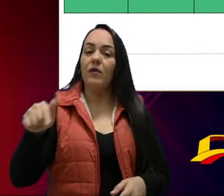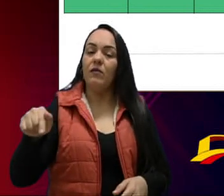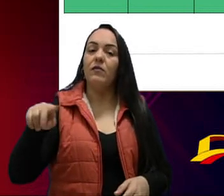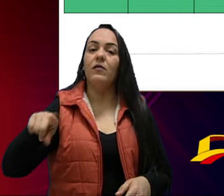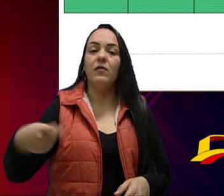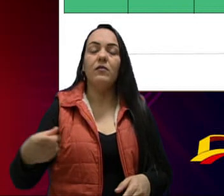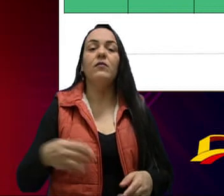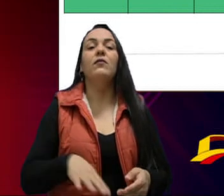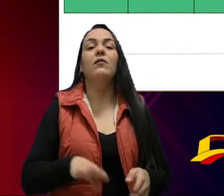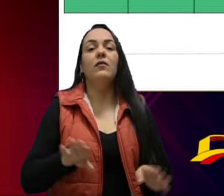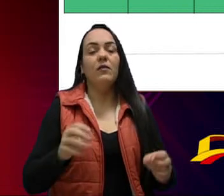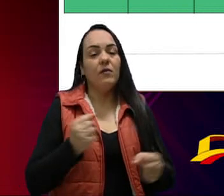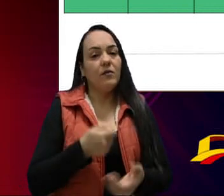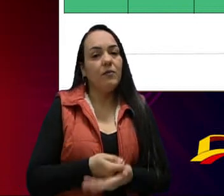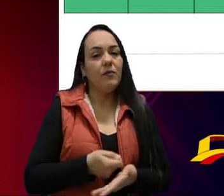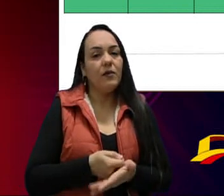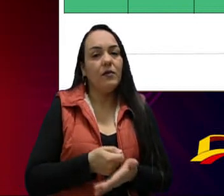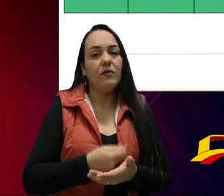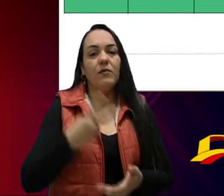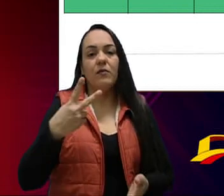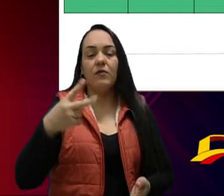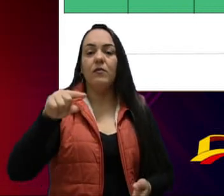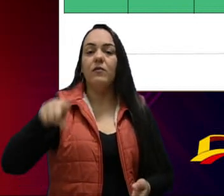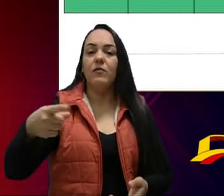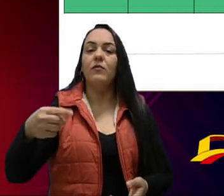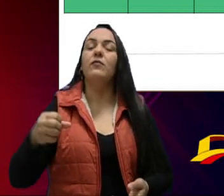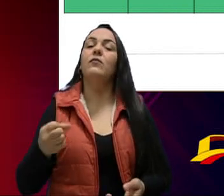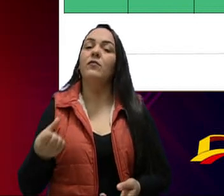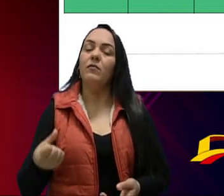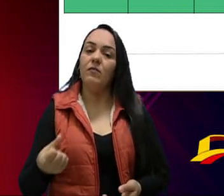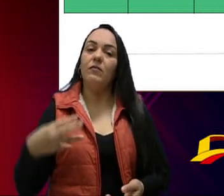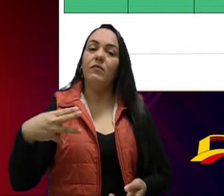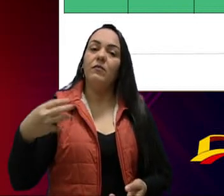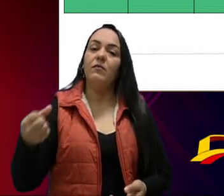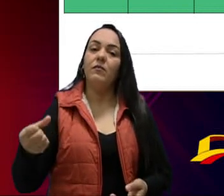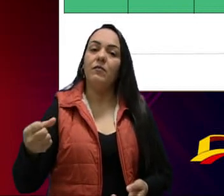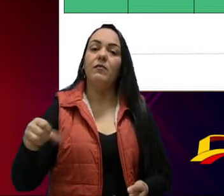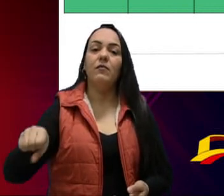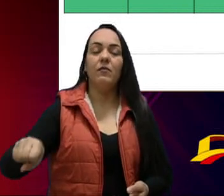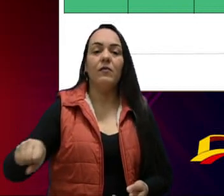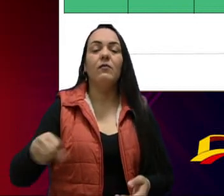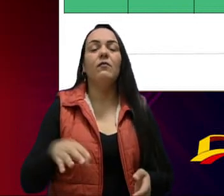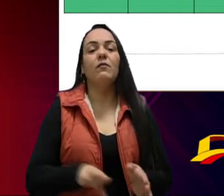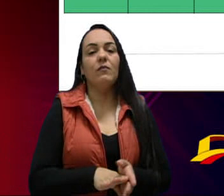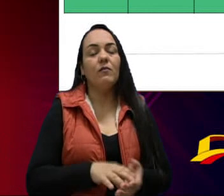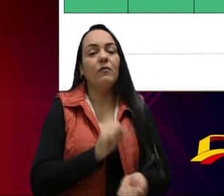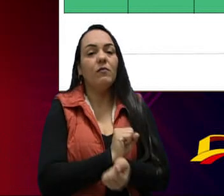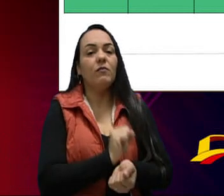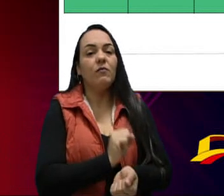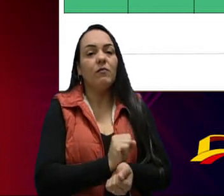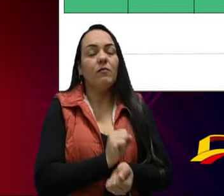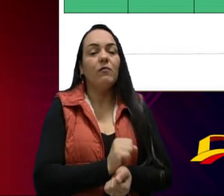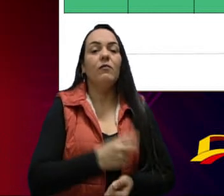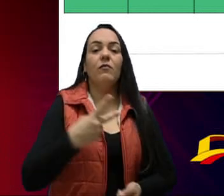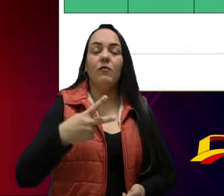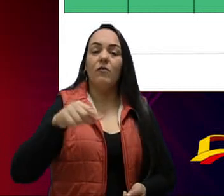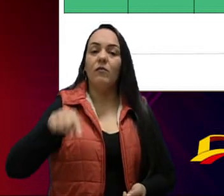4940000 pago dois milhões 369 mil reservado 2308316ang